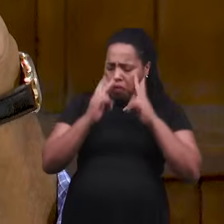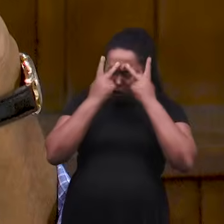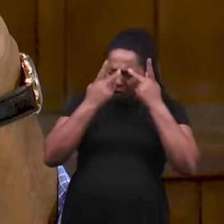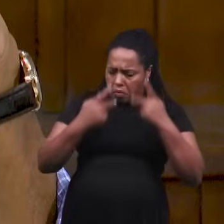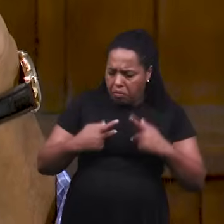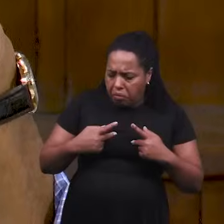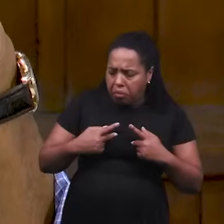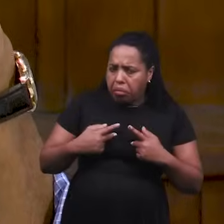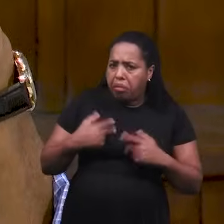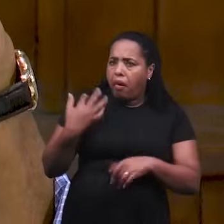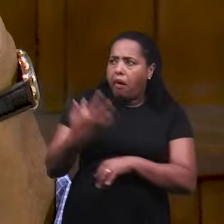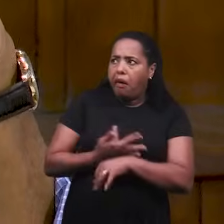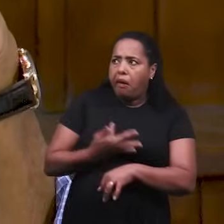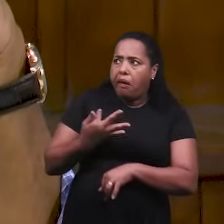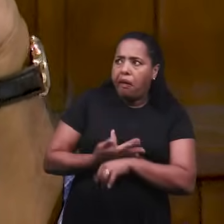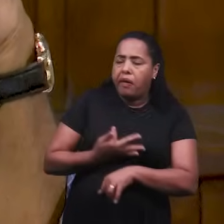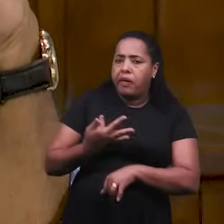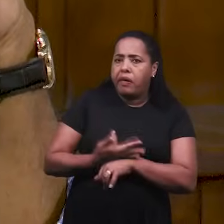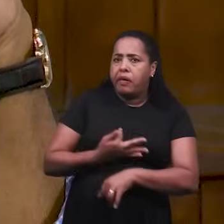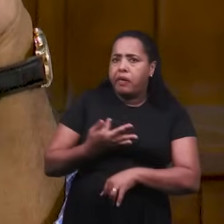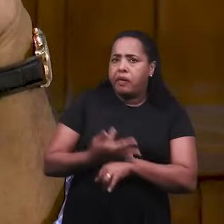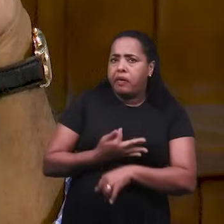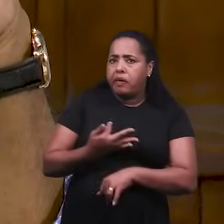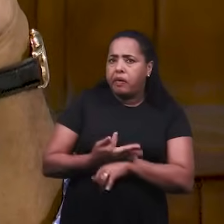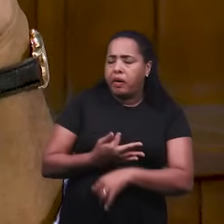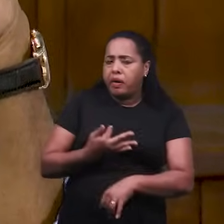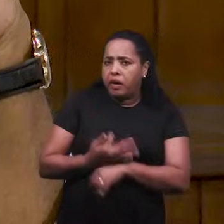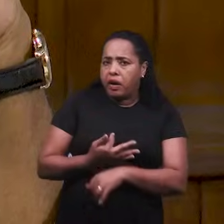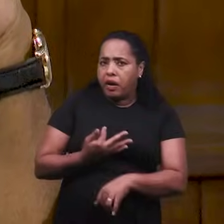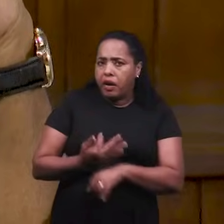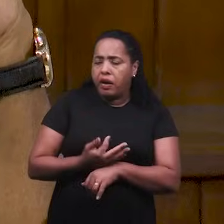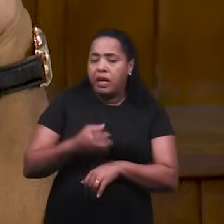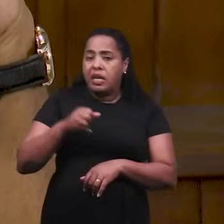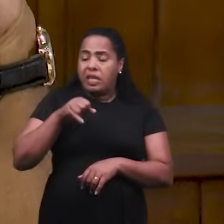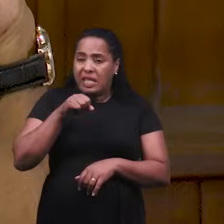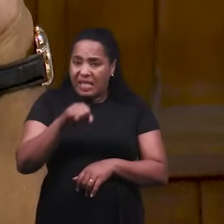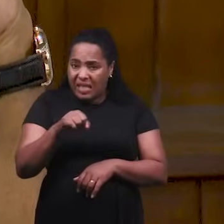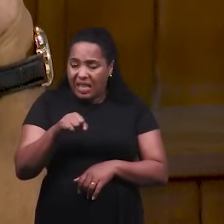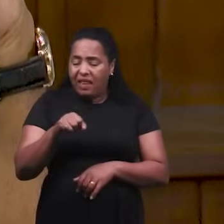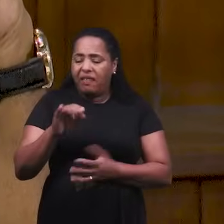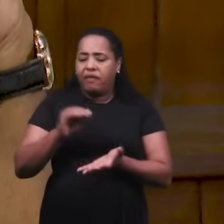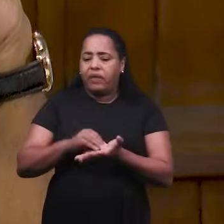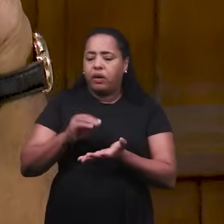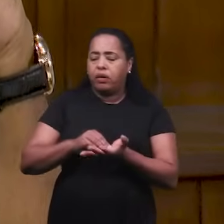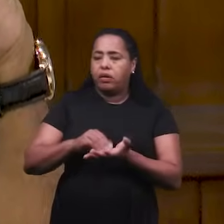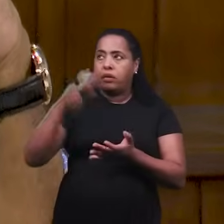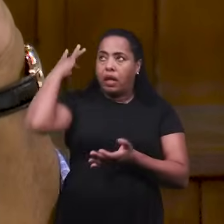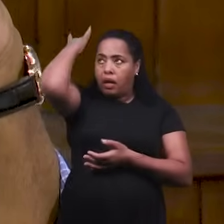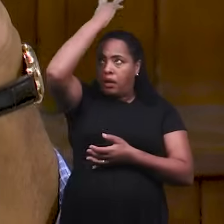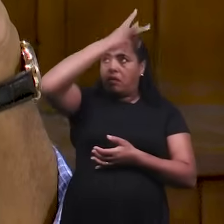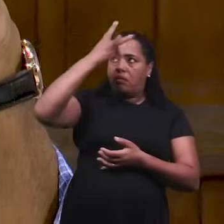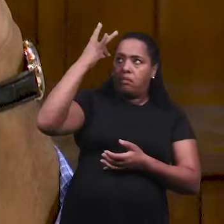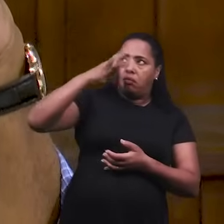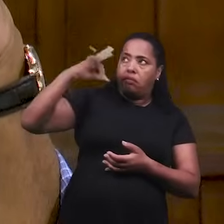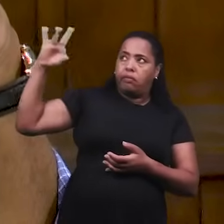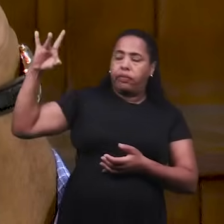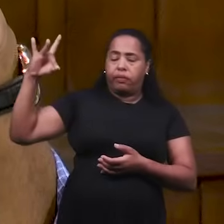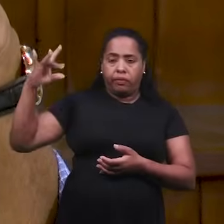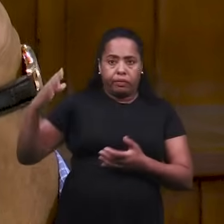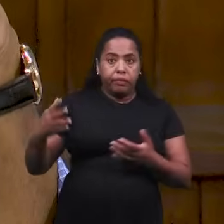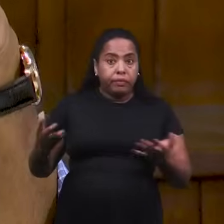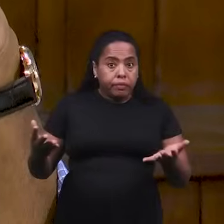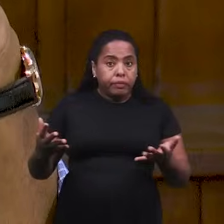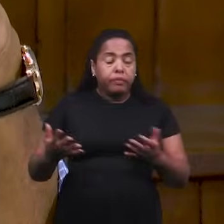resistir sem a presença do Espírito Santo aqui na terra. O Espírito Santo vai sair com a igreja. E nós sempre lembramos de 3 fatos